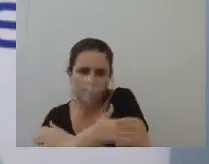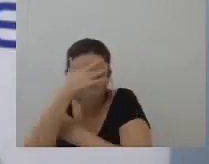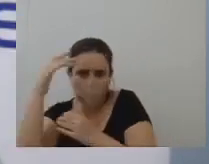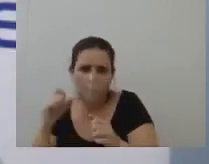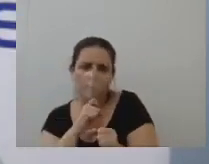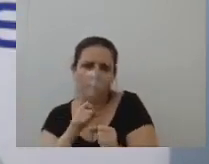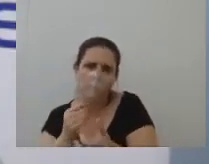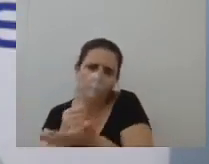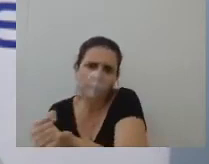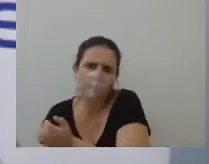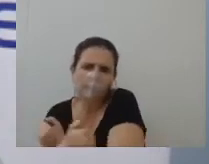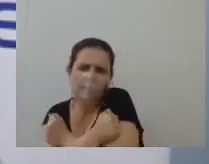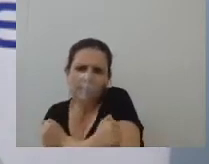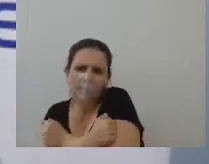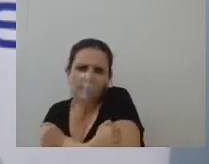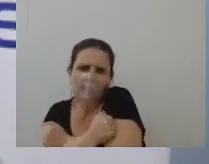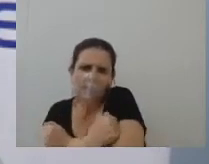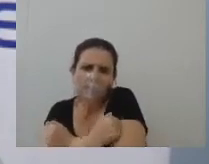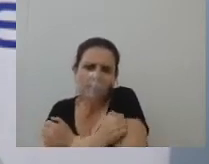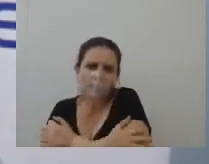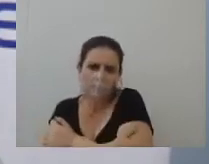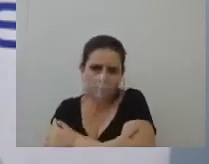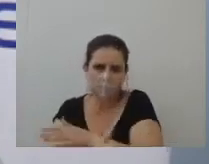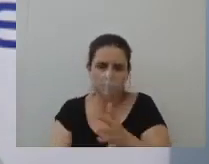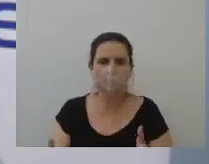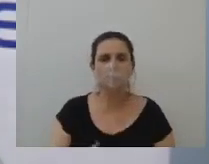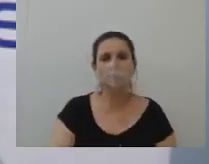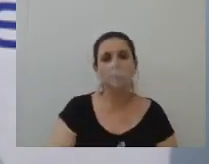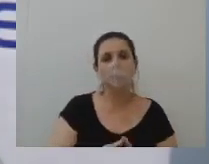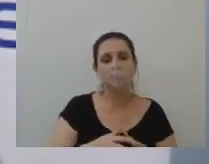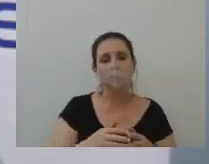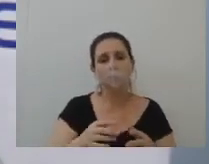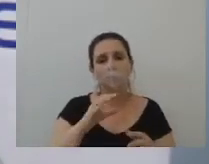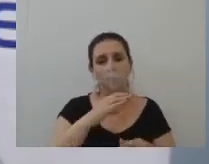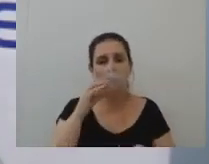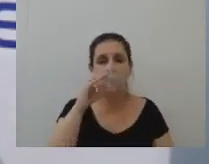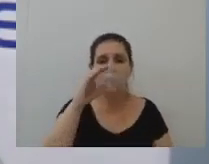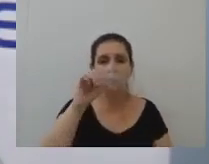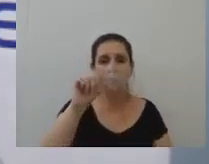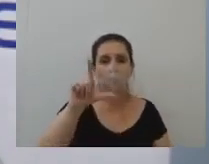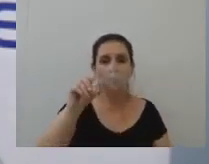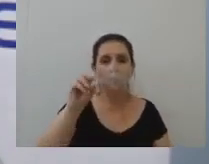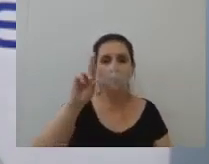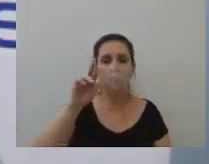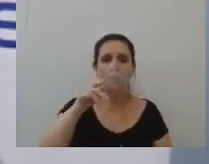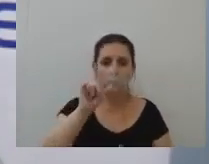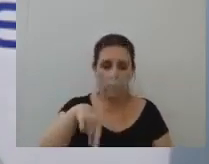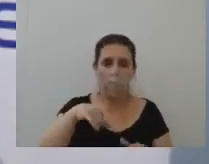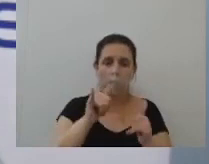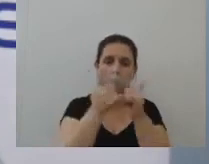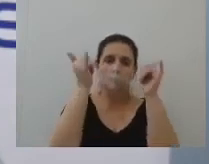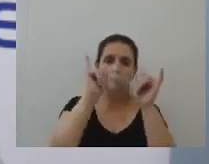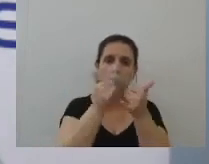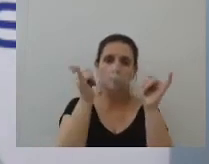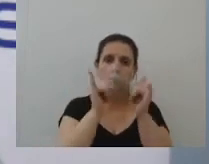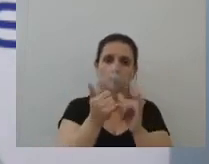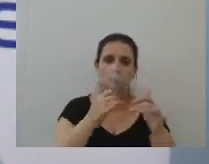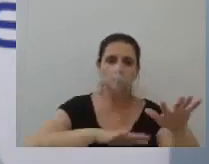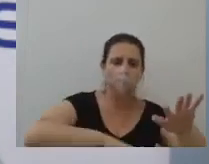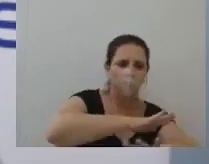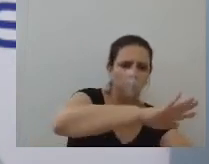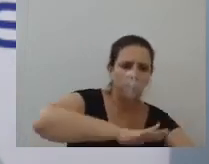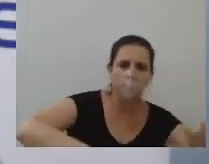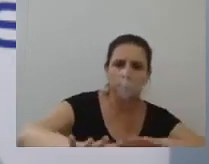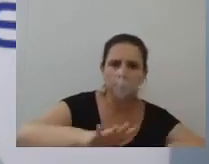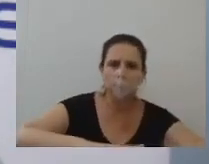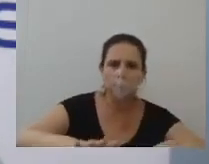para a pessoa. Nós somos emissores dessa radiação. Então o calor é energia em trânsito. Por